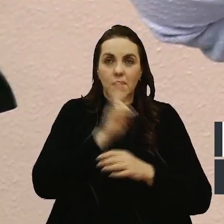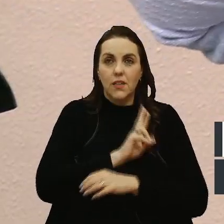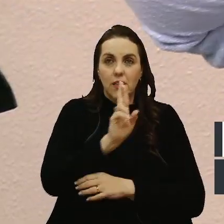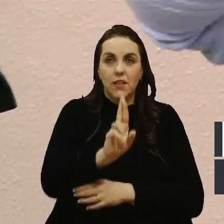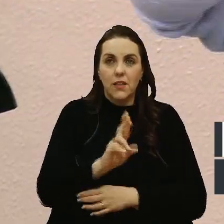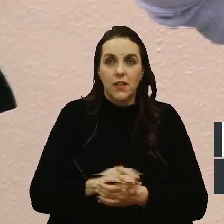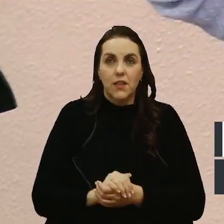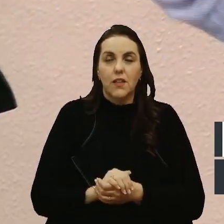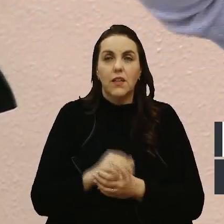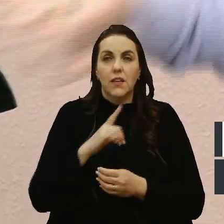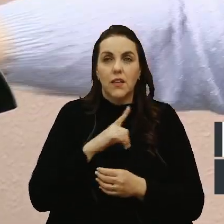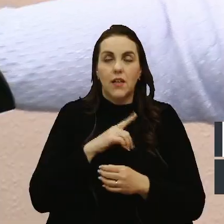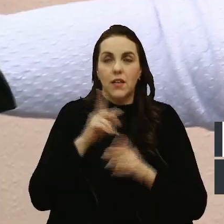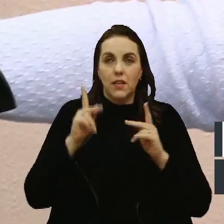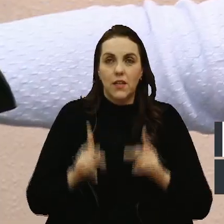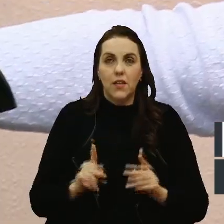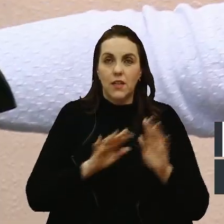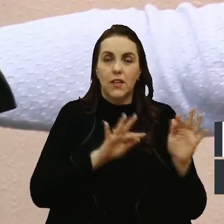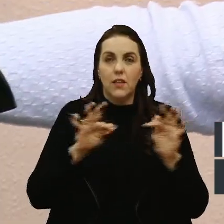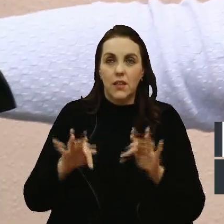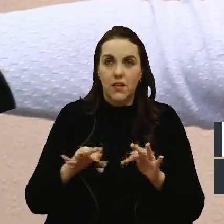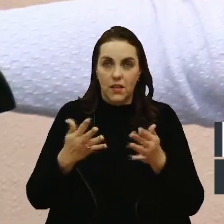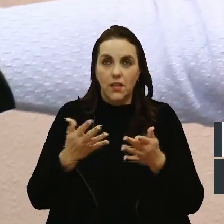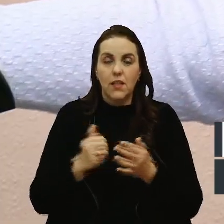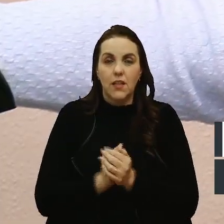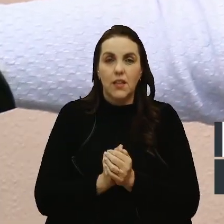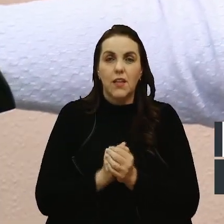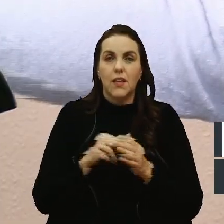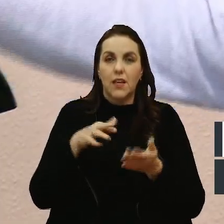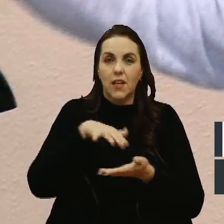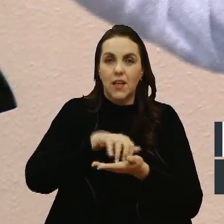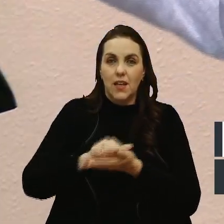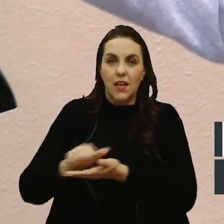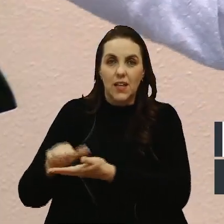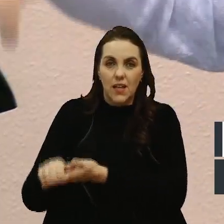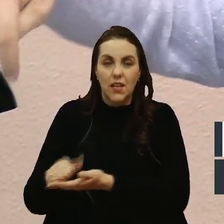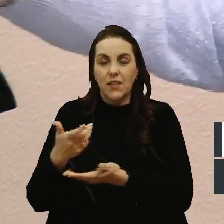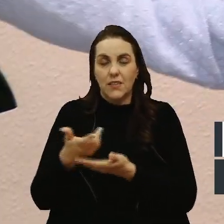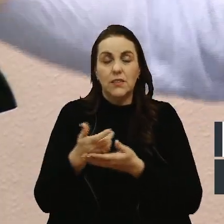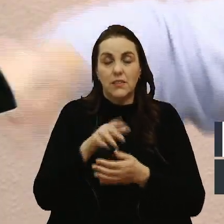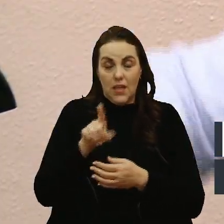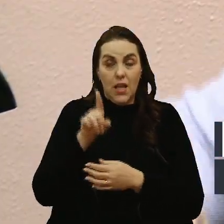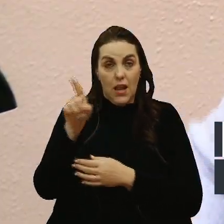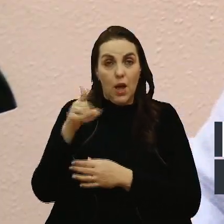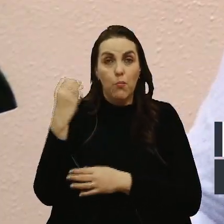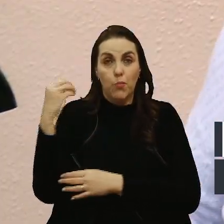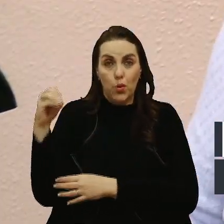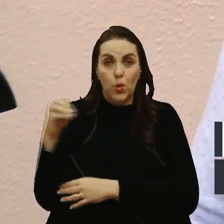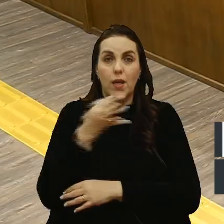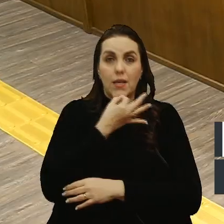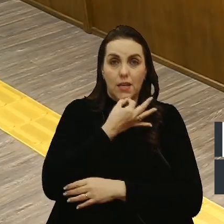para finalizar, que trabalha com a questão da regularização fundiária em Porto Alegre e em Caxias.